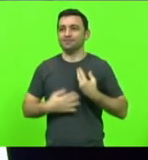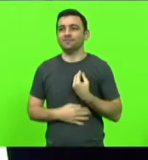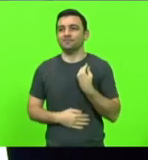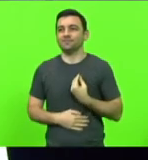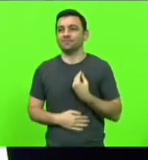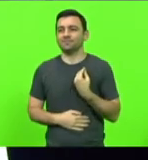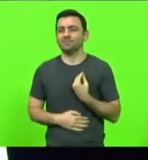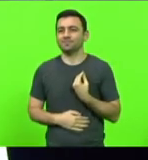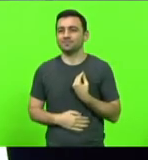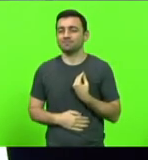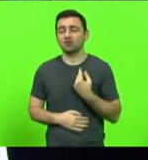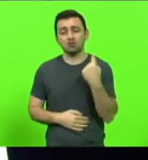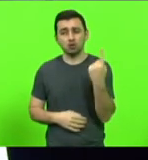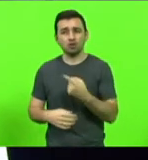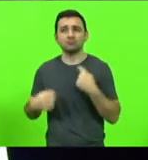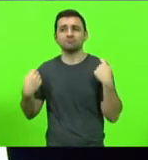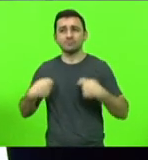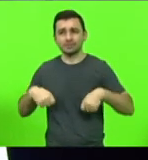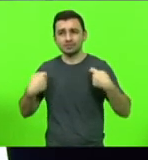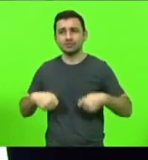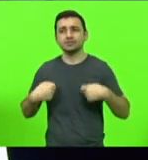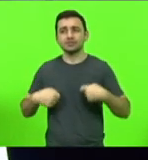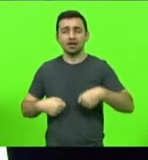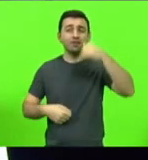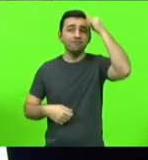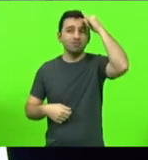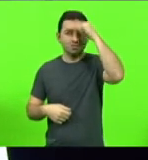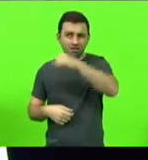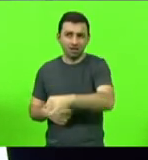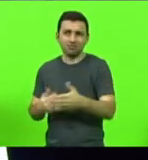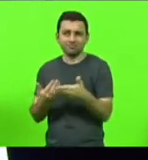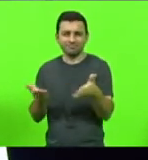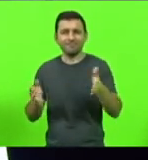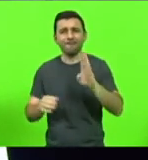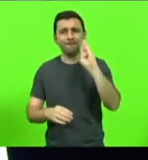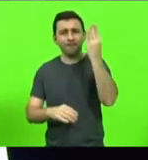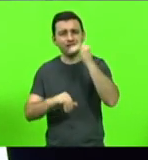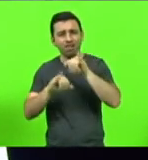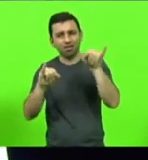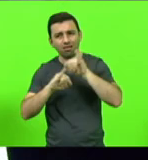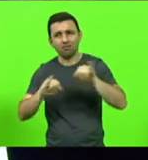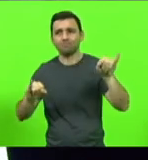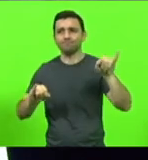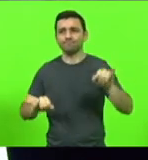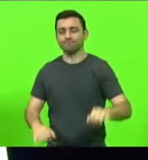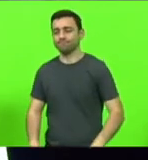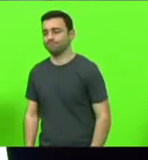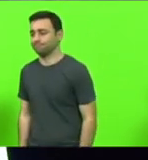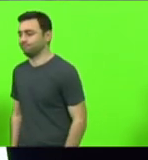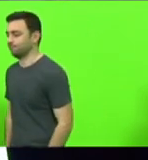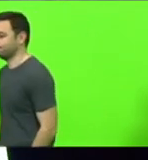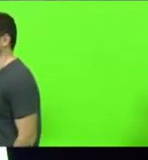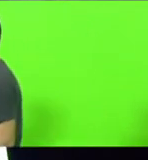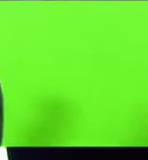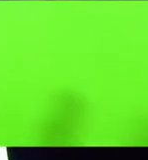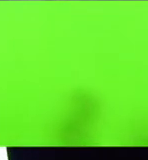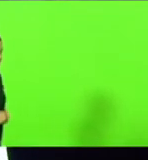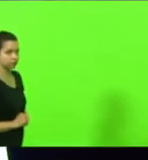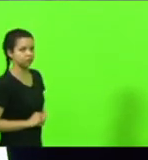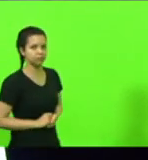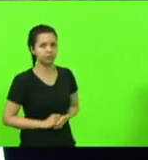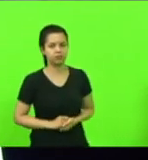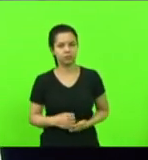nós temos que combater esses fake news, mas além de combater os fake news, dar as